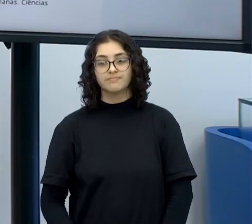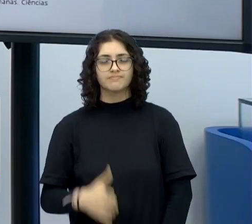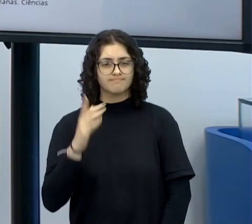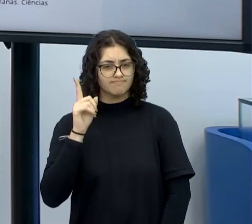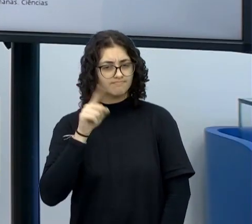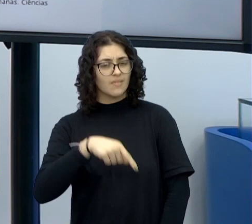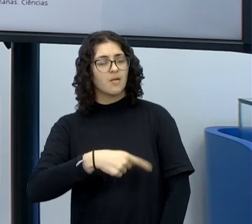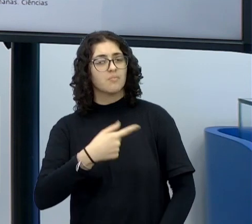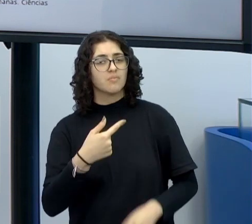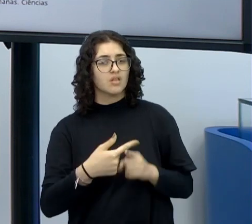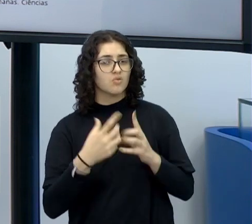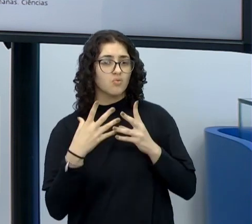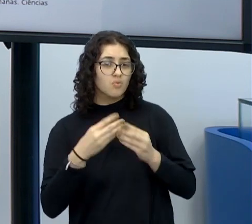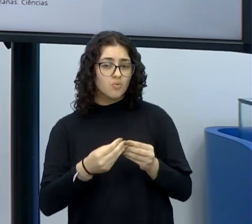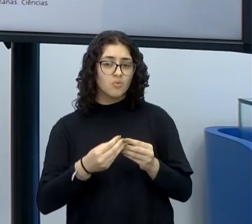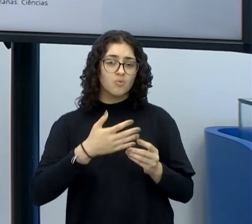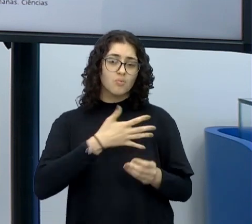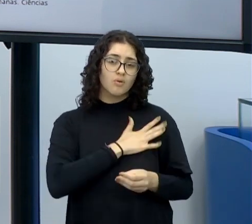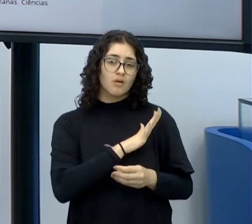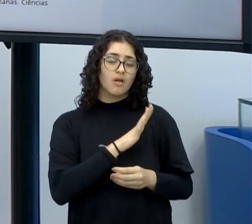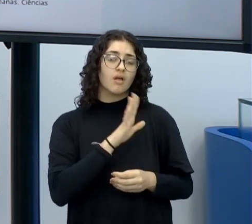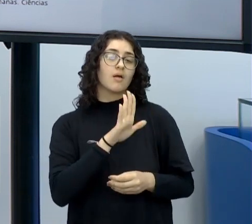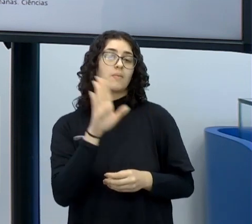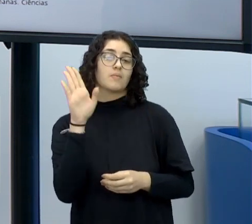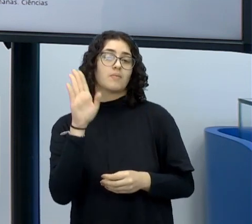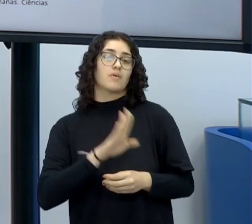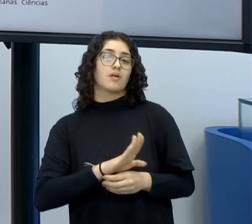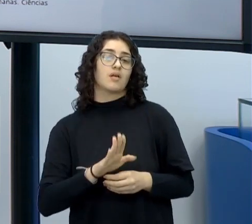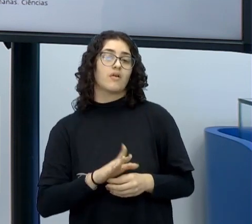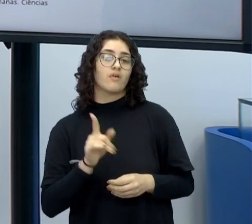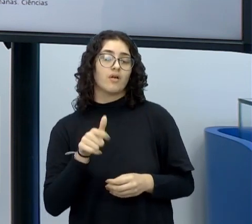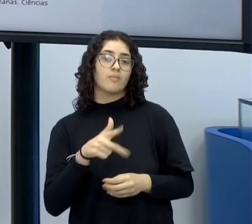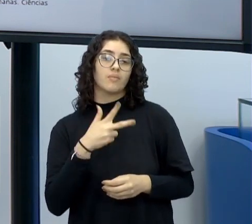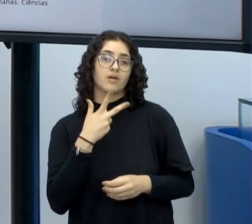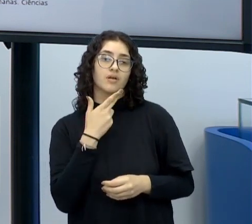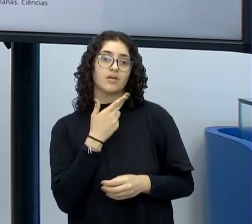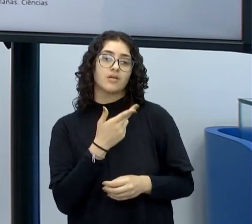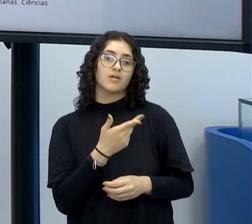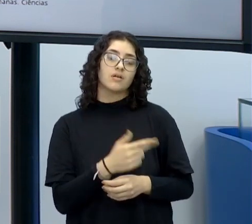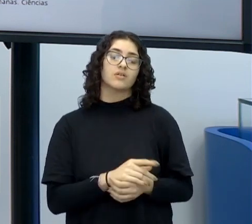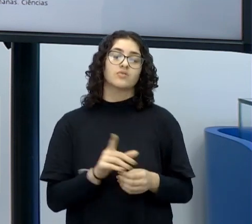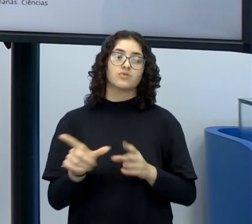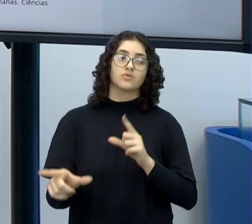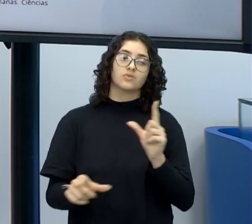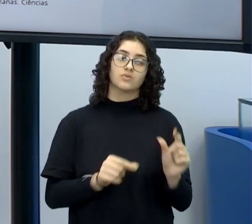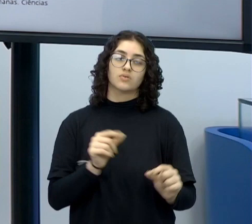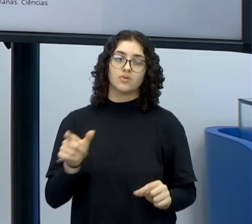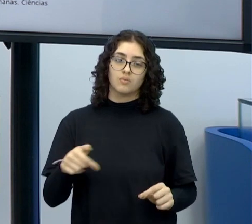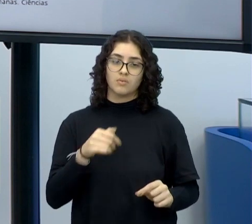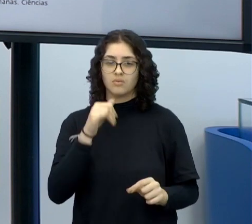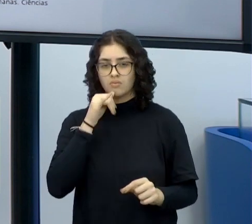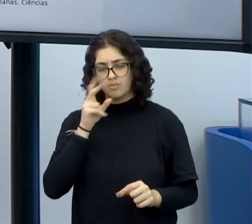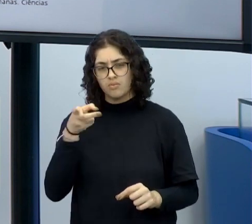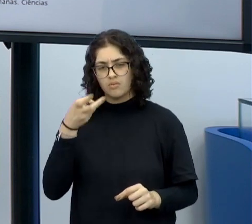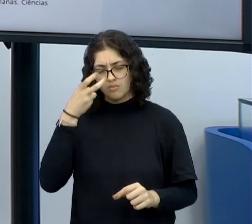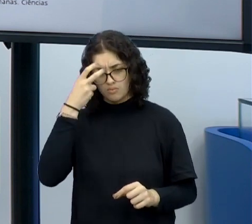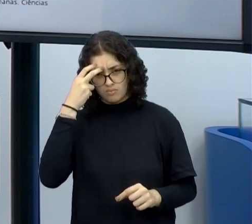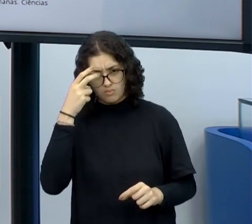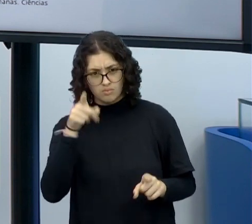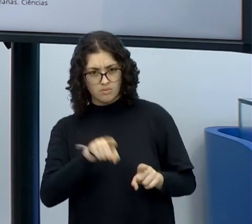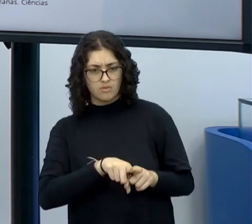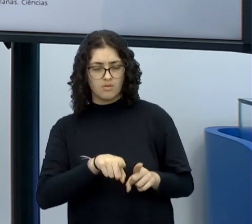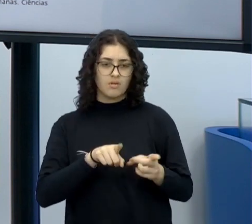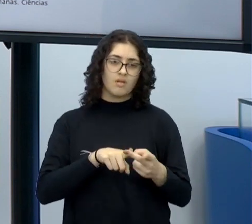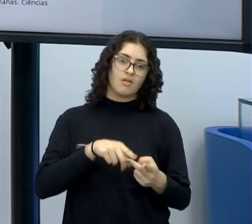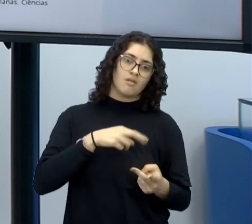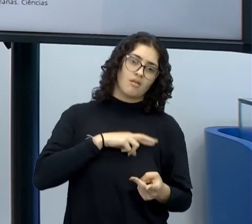de preconceito, embora, principalmente aqui no Brasil, é algo bem selecionado, né? Pré-selecionado. Então, algumas culturas, algumas